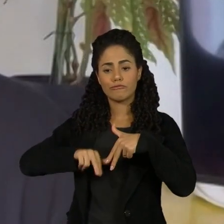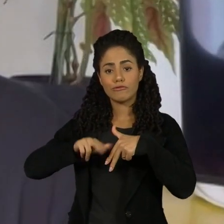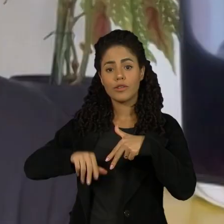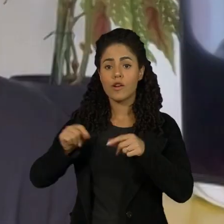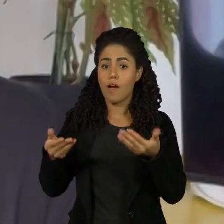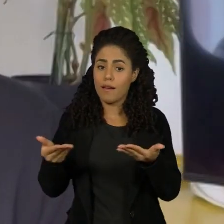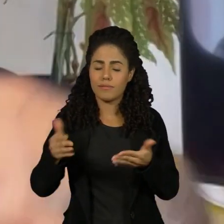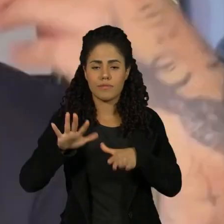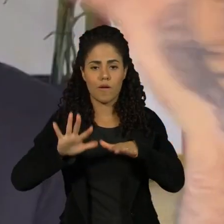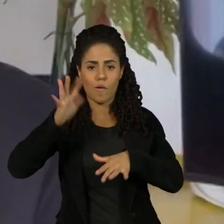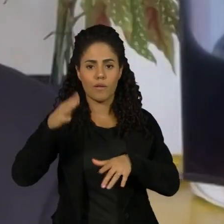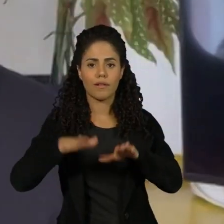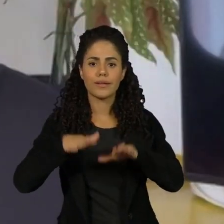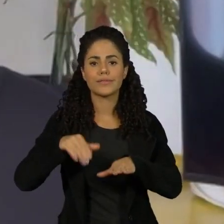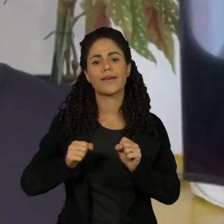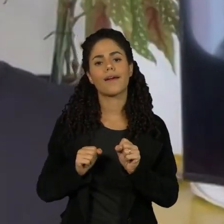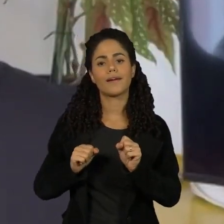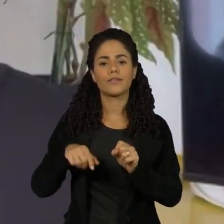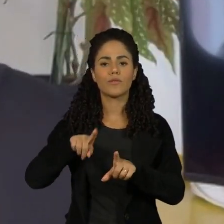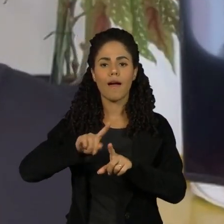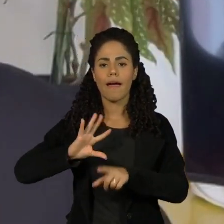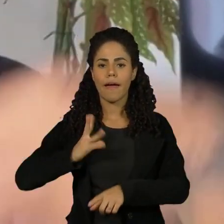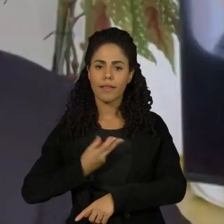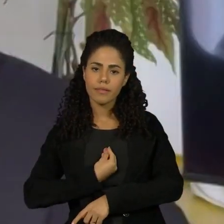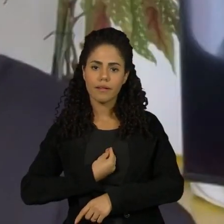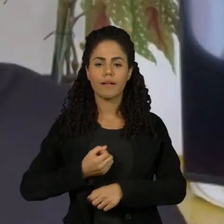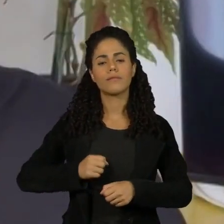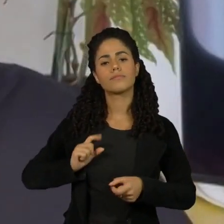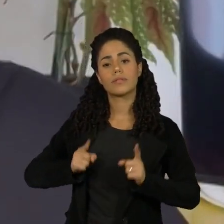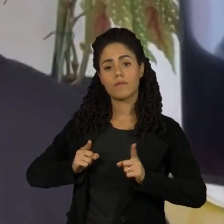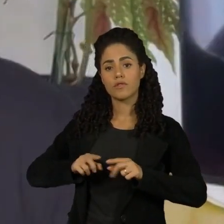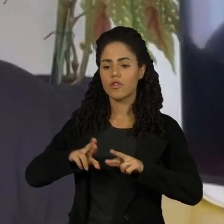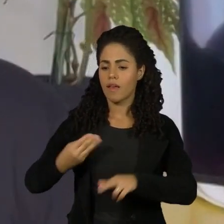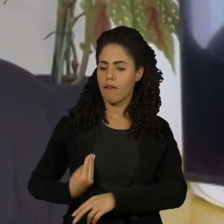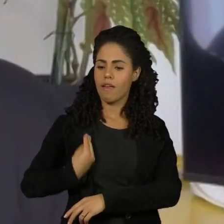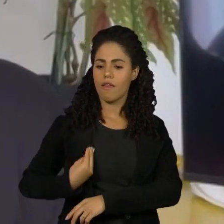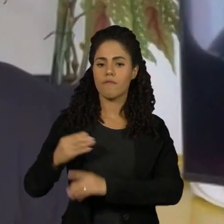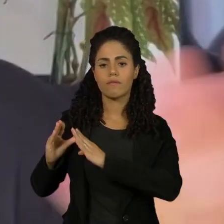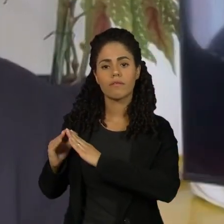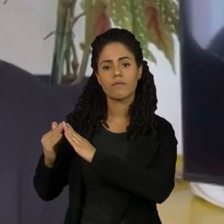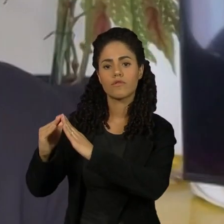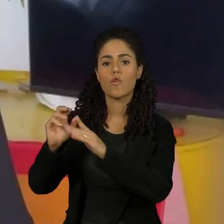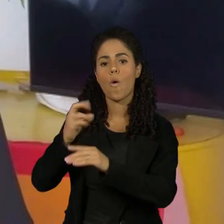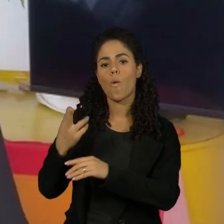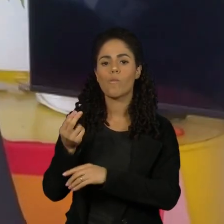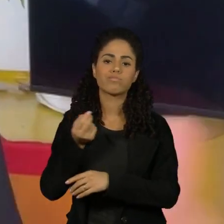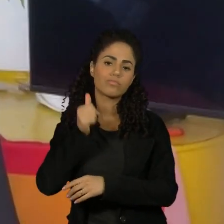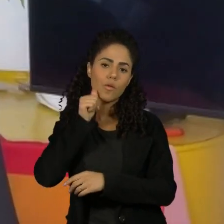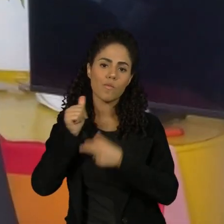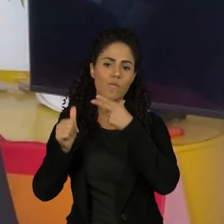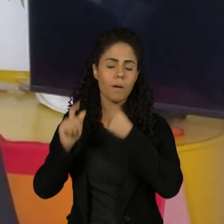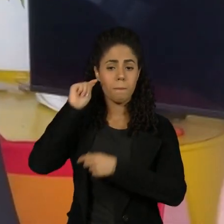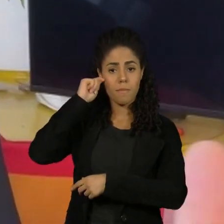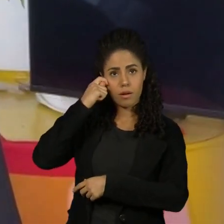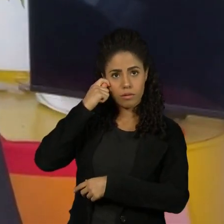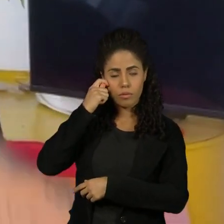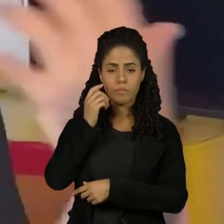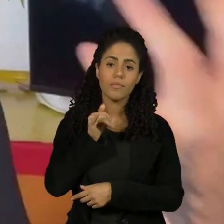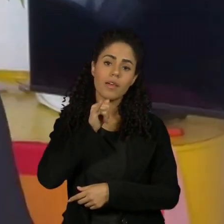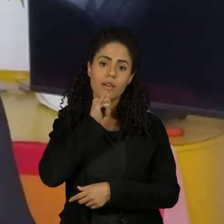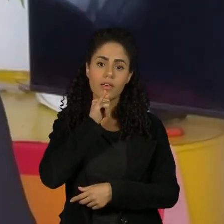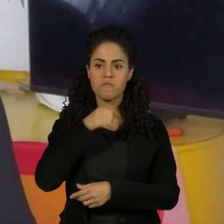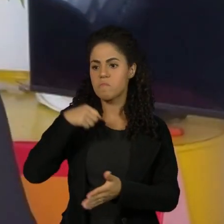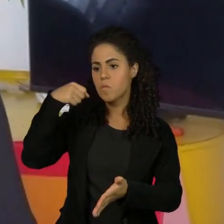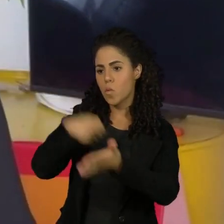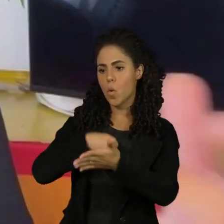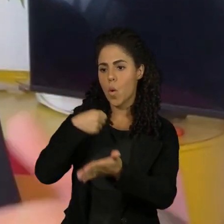vive com HIV e é transexual ou travesti e mora na periferia e é preto ou preta. Eu não uso, por exemplo, termos como